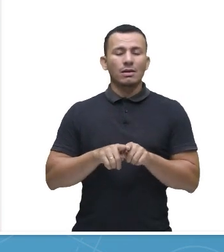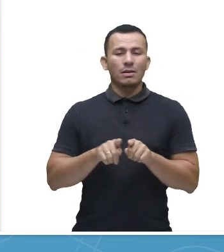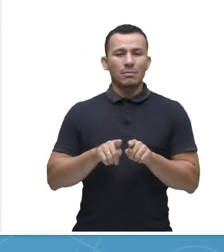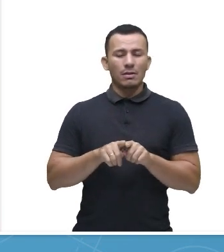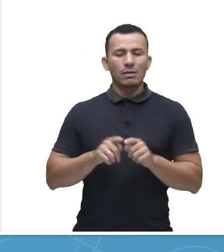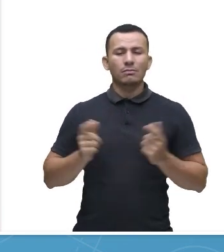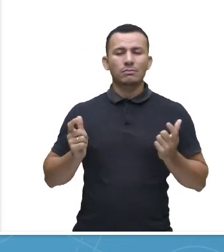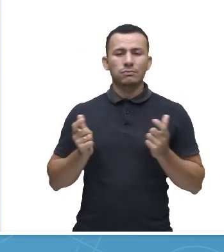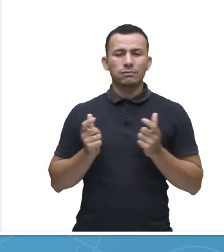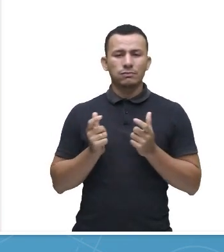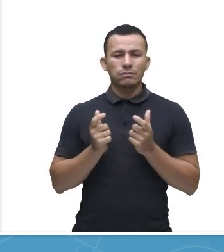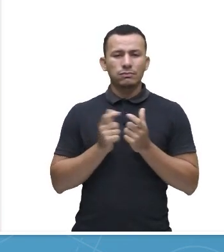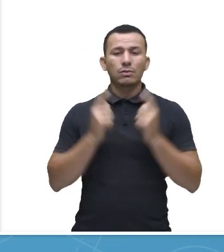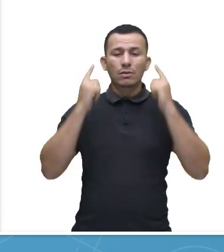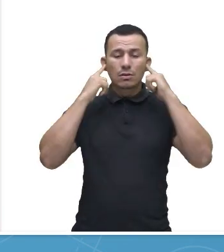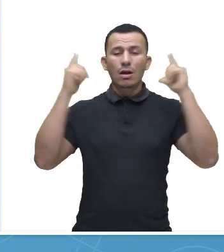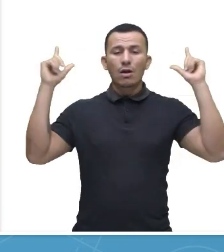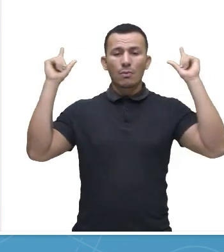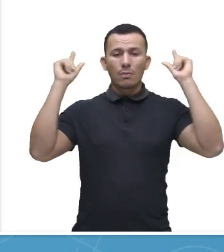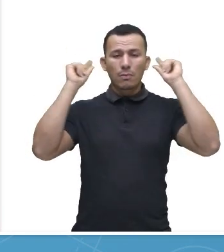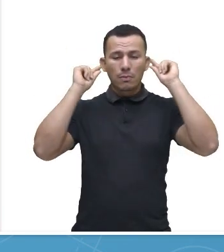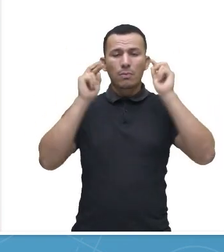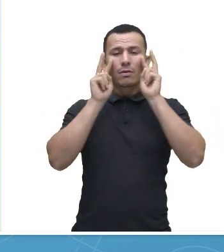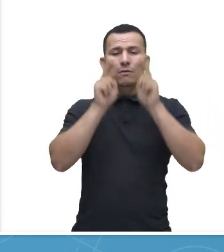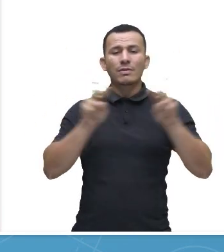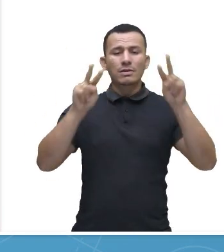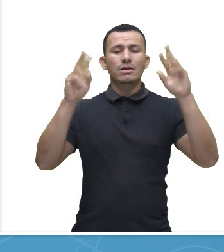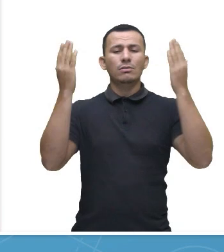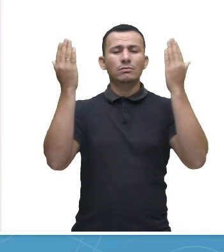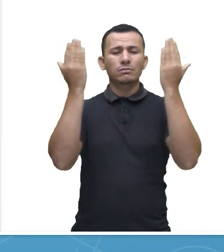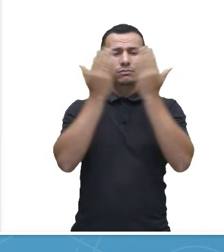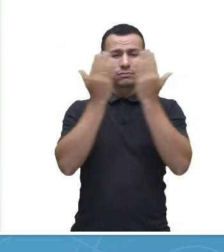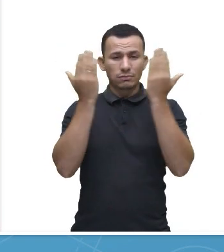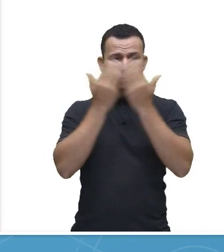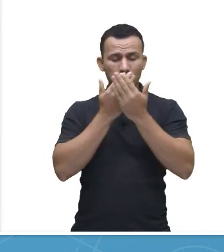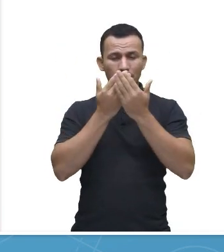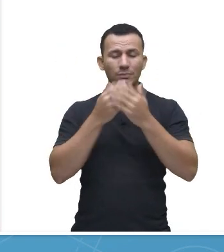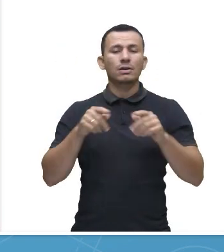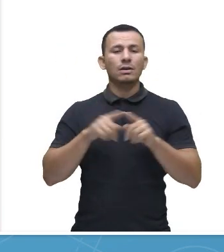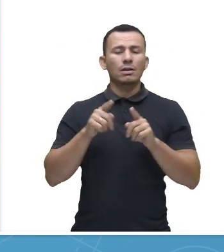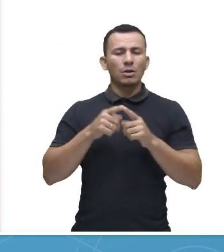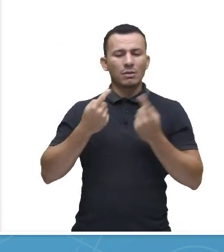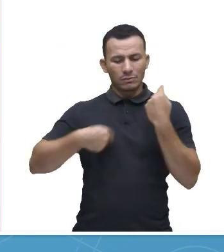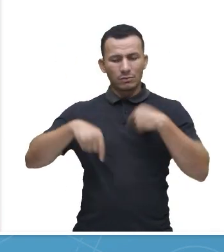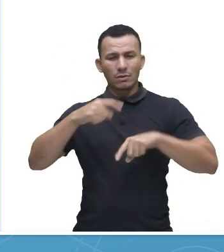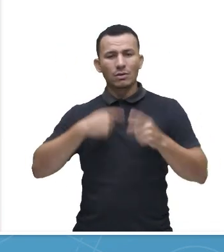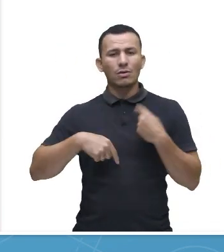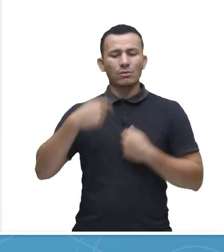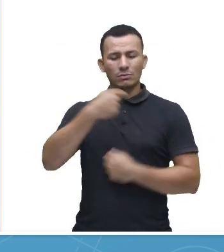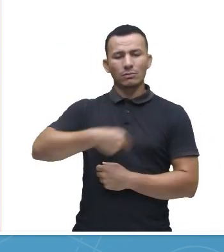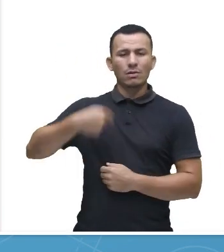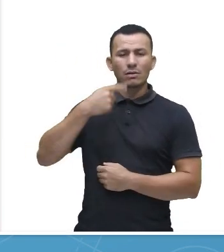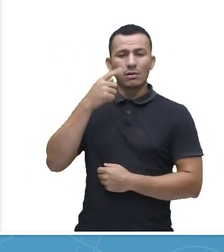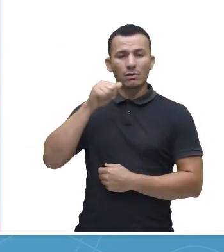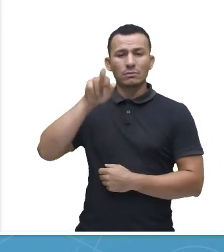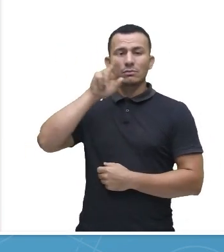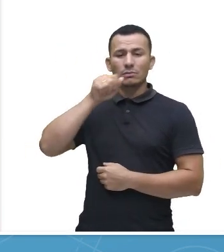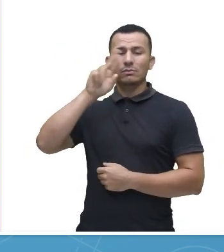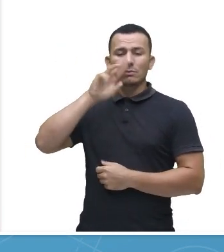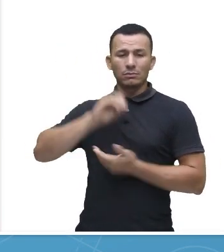sensorial, auditiva e visual, distúrbios do sistema respiratório, circulatório, alteração da